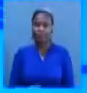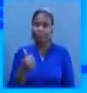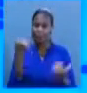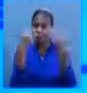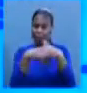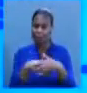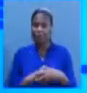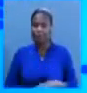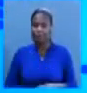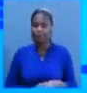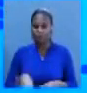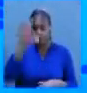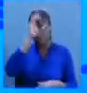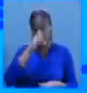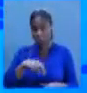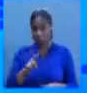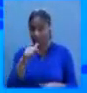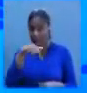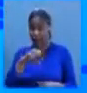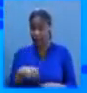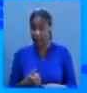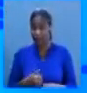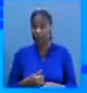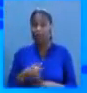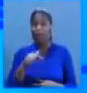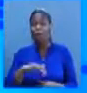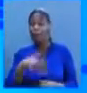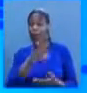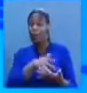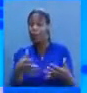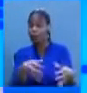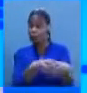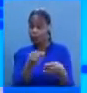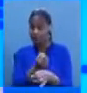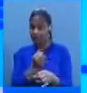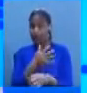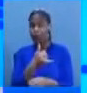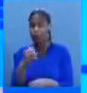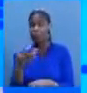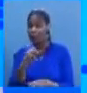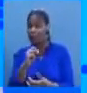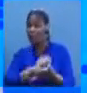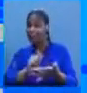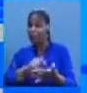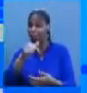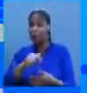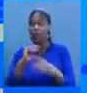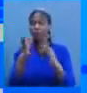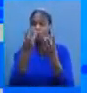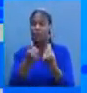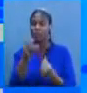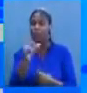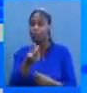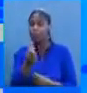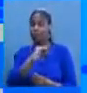Muito boa noite. O Governo e o Sistema das Nações Unidas em Cabo Verde assinaram o primeiro Plano Conjunto de Trabalho de 2018, orçado em mais de